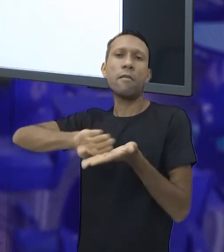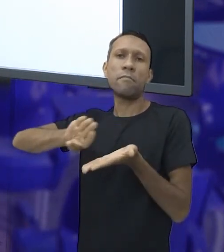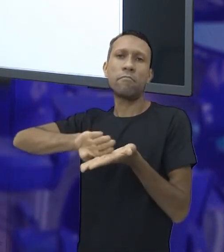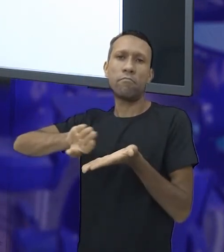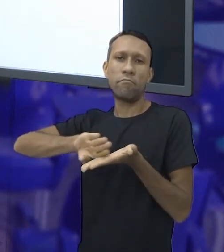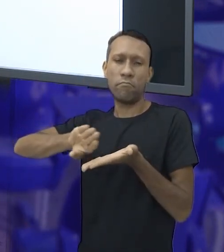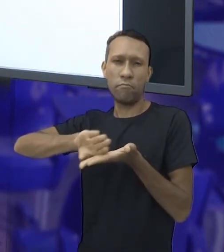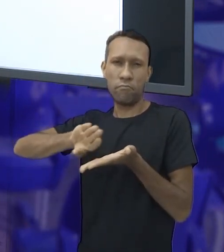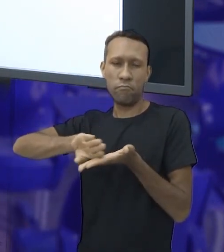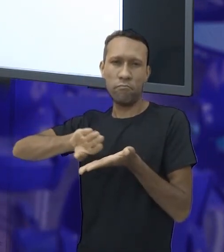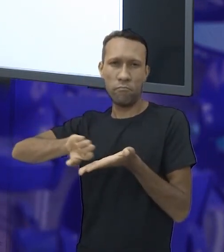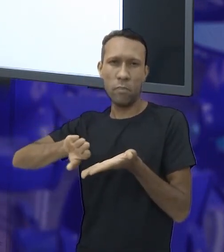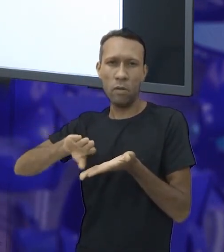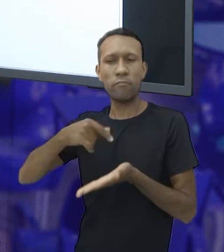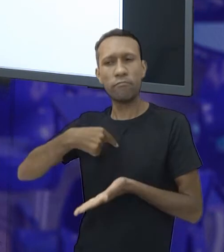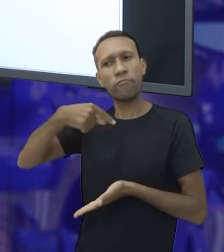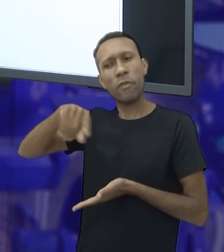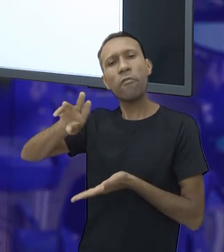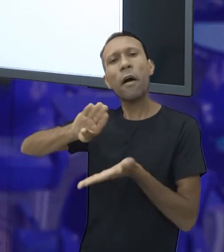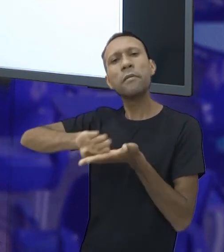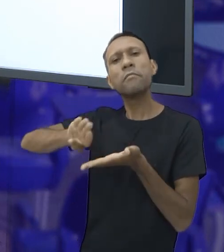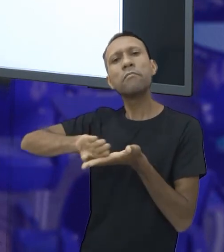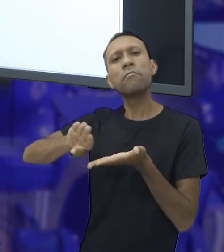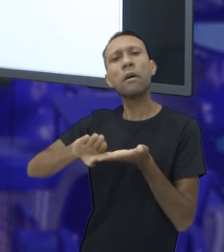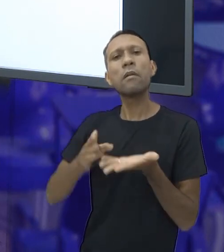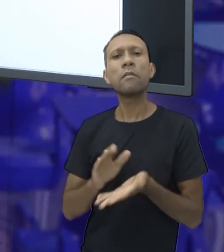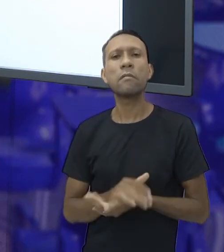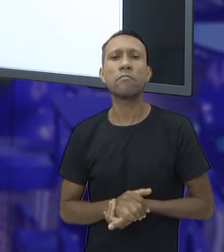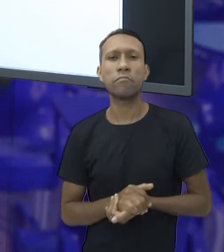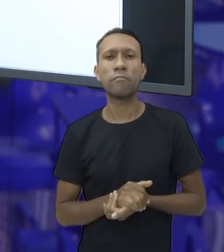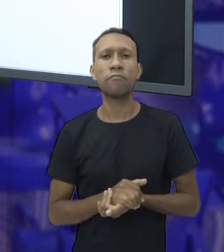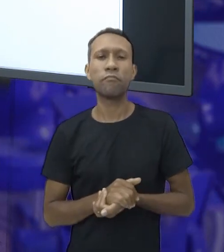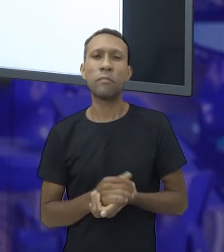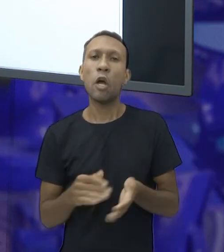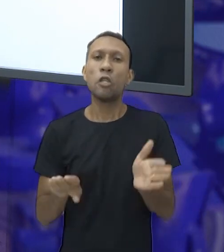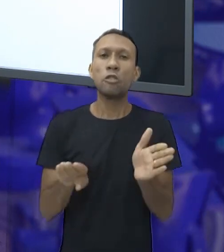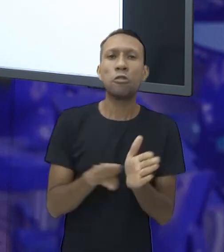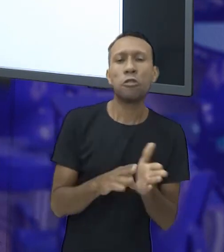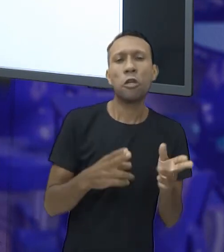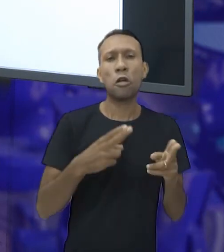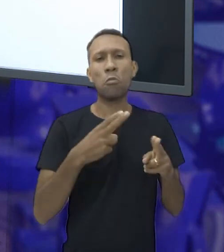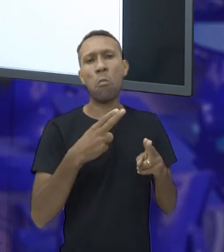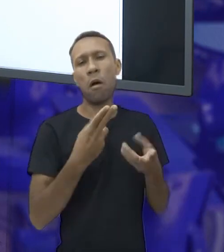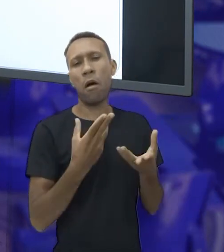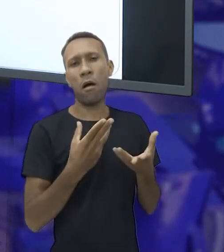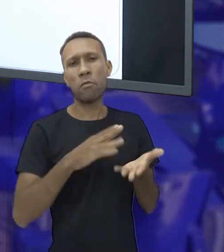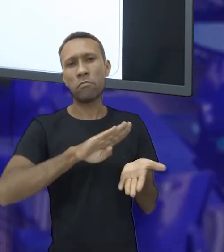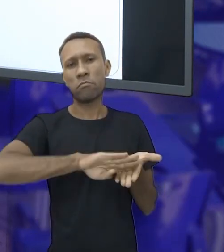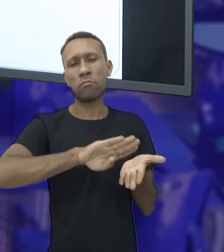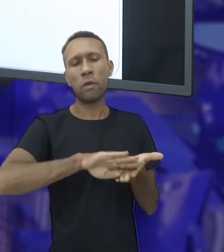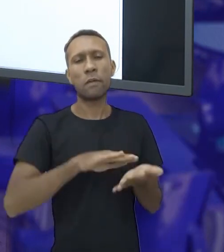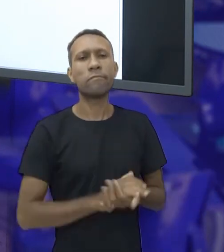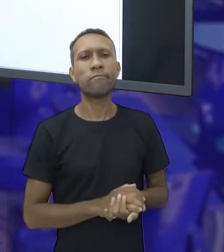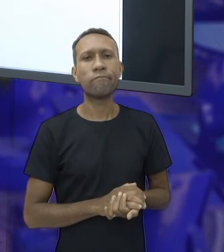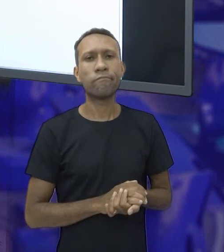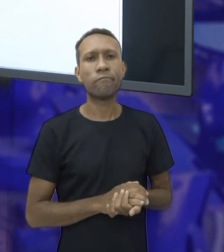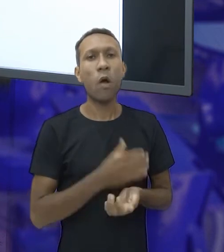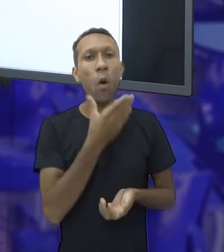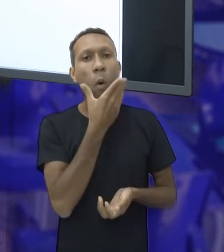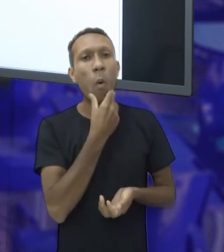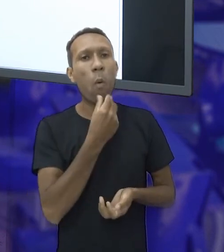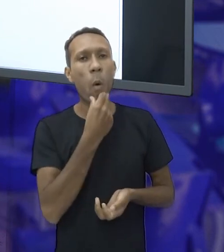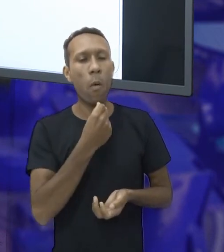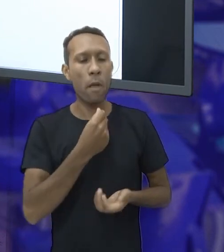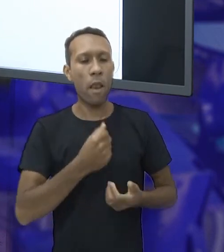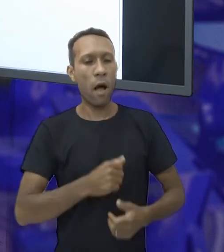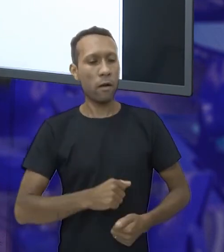oficial para a gente não fazer propaganda de um banco privado. Você chega numa Caixa Econômica ou em um Banco do Brasil. O funcionário de segurança